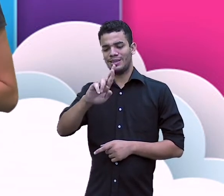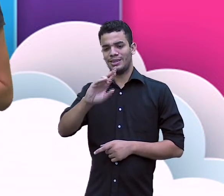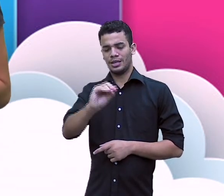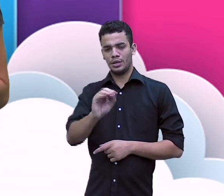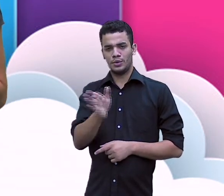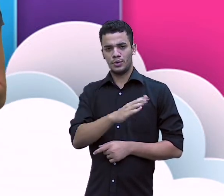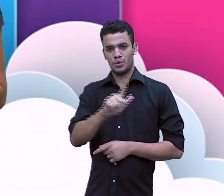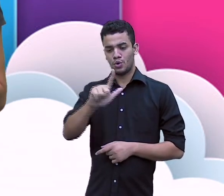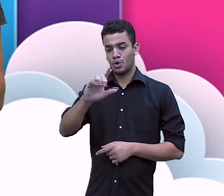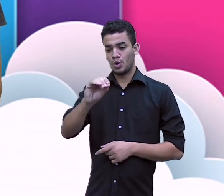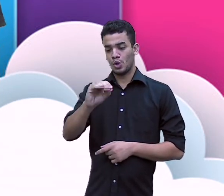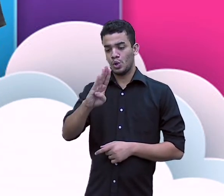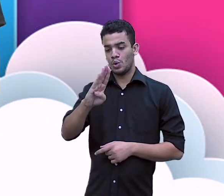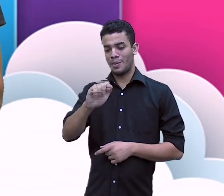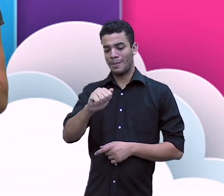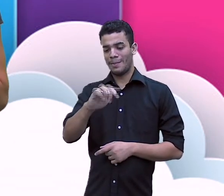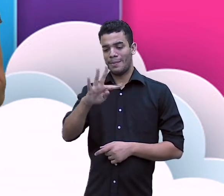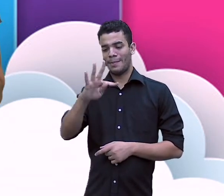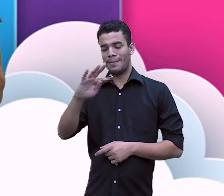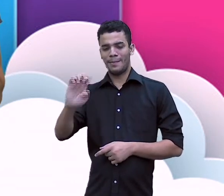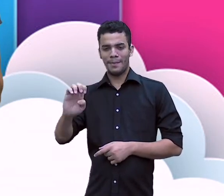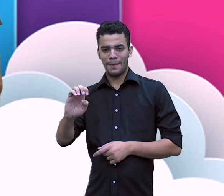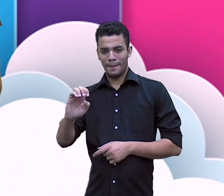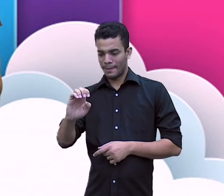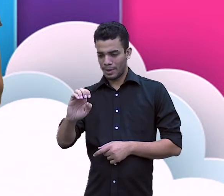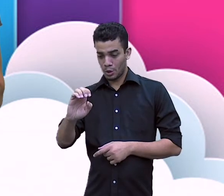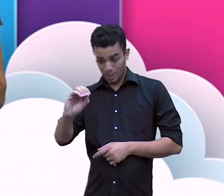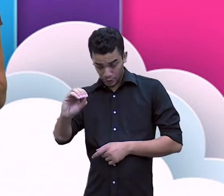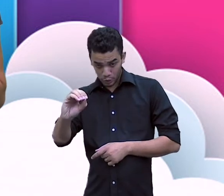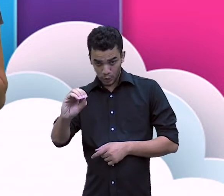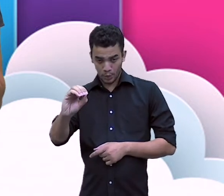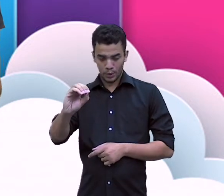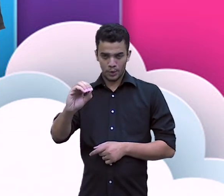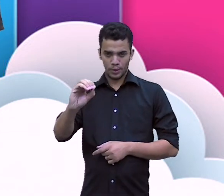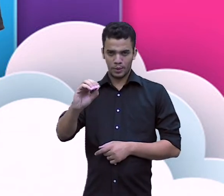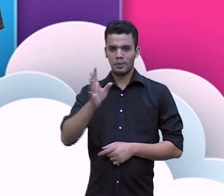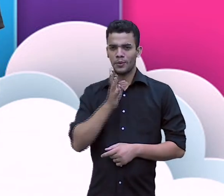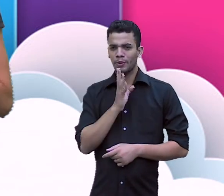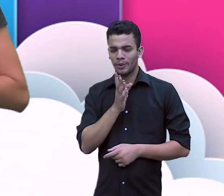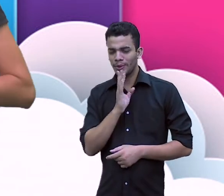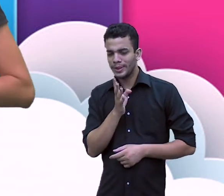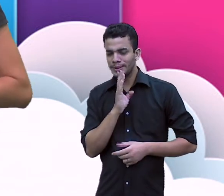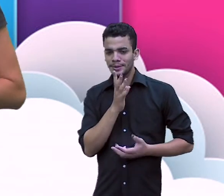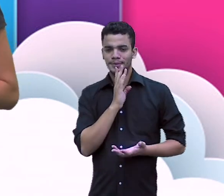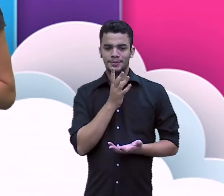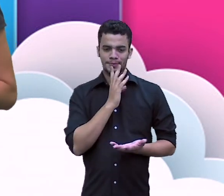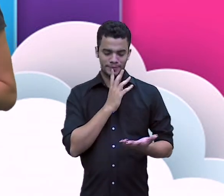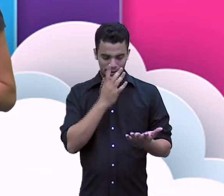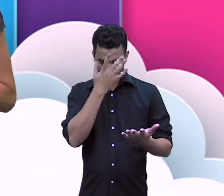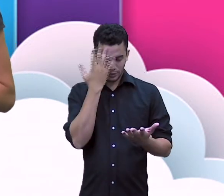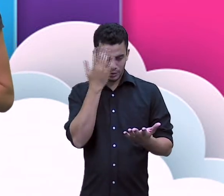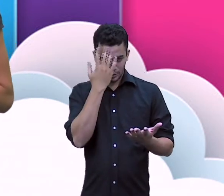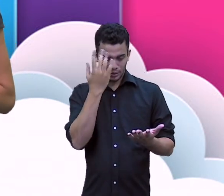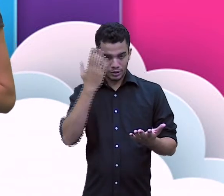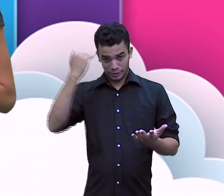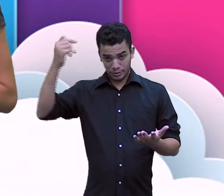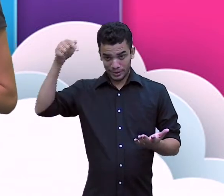Fernandes, que se dispôs a uma construção de releituras de